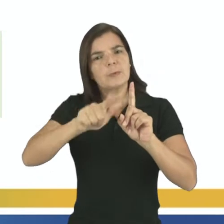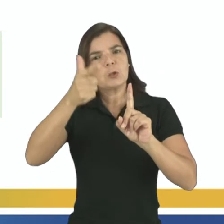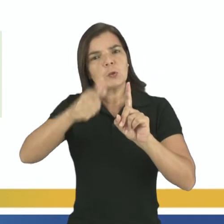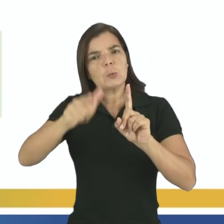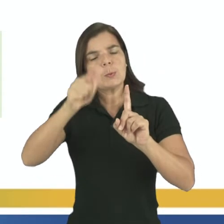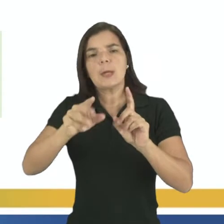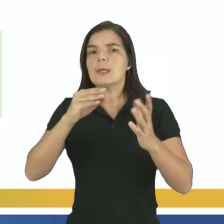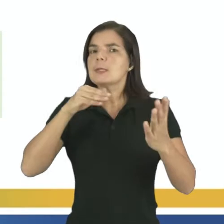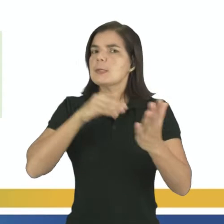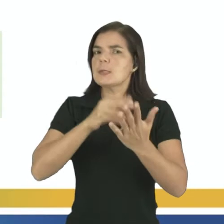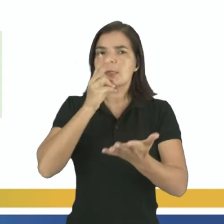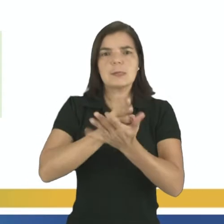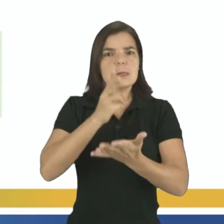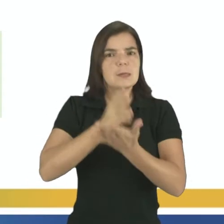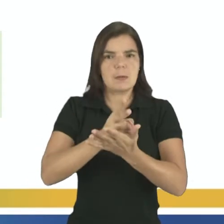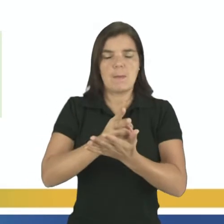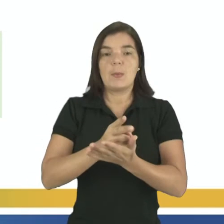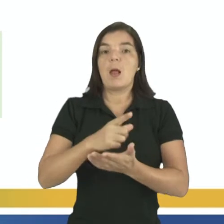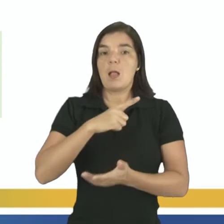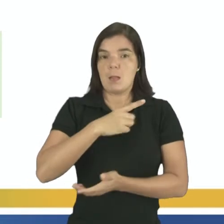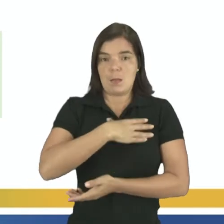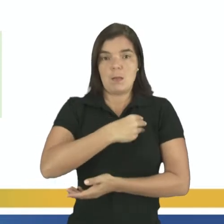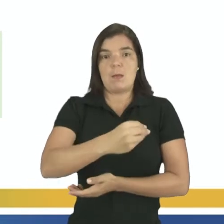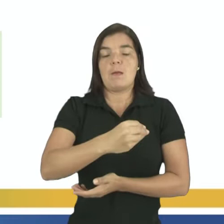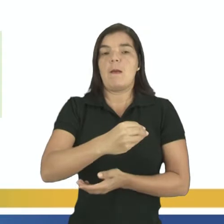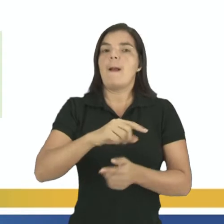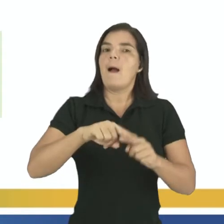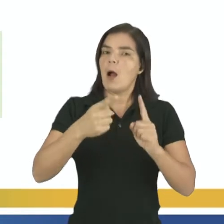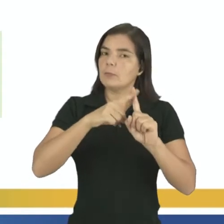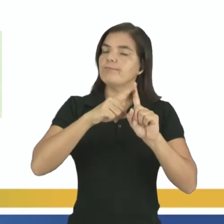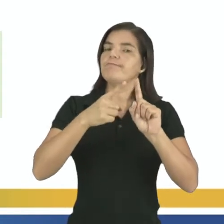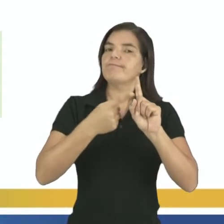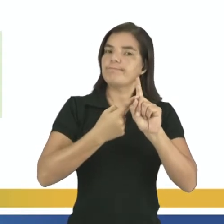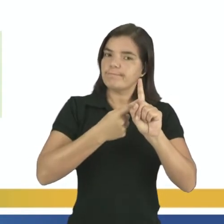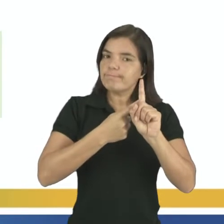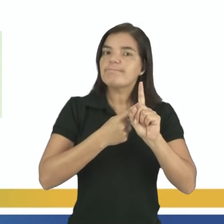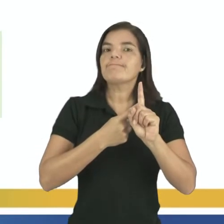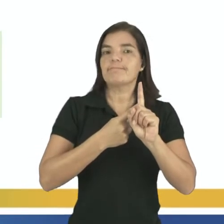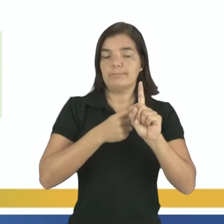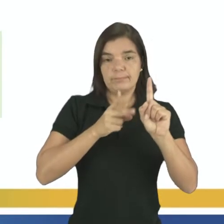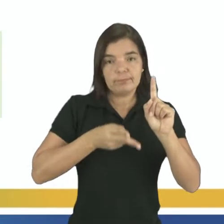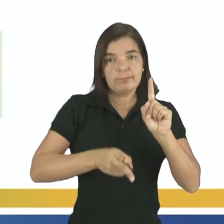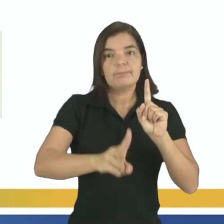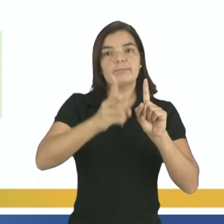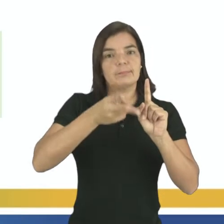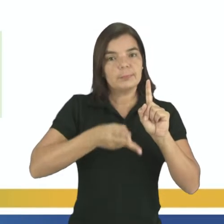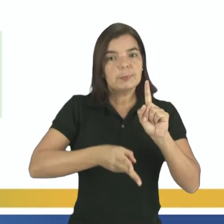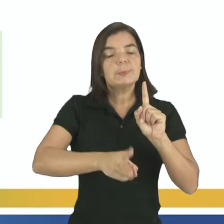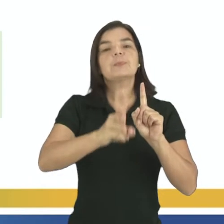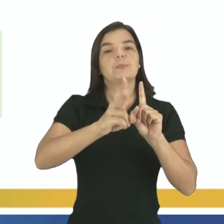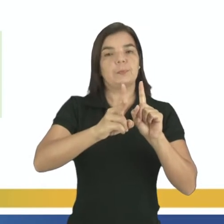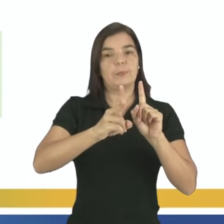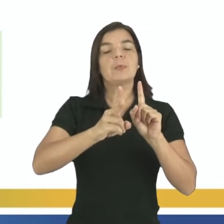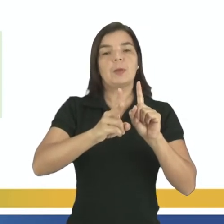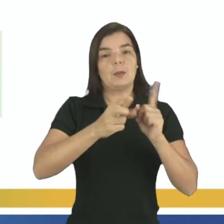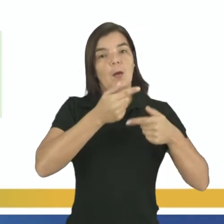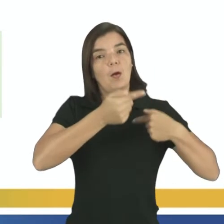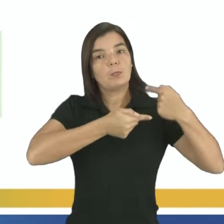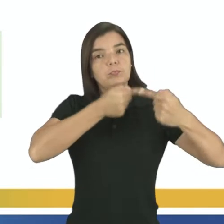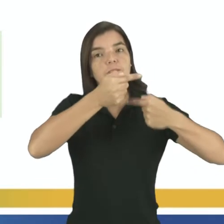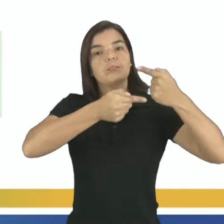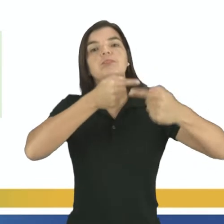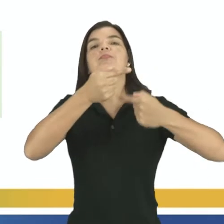sexuais estavam relacionadas a isso, a ter filhos, a engravidar e a perpetuar a prole